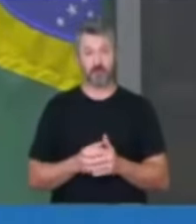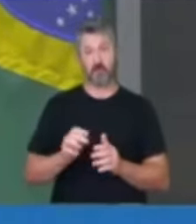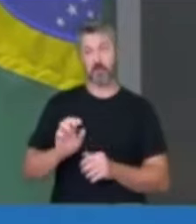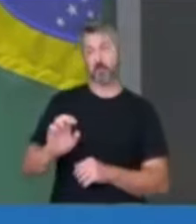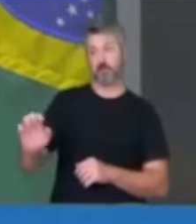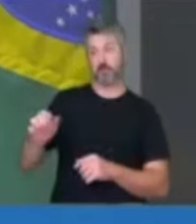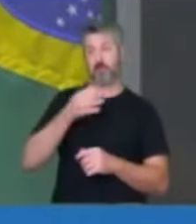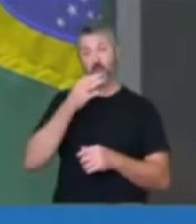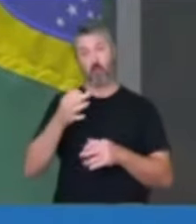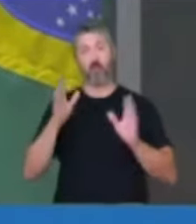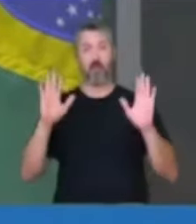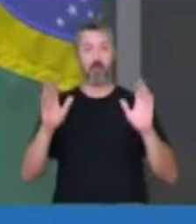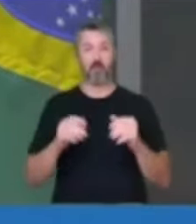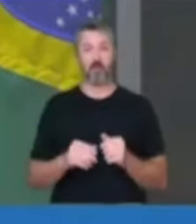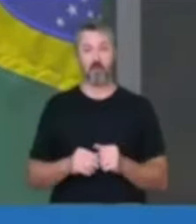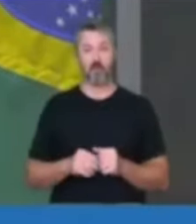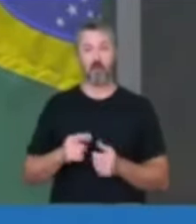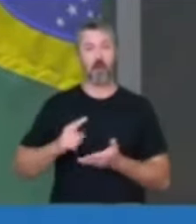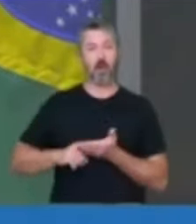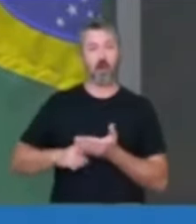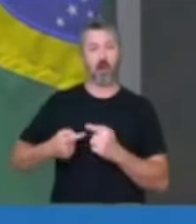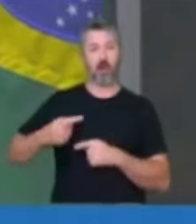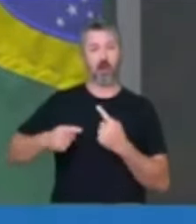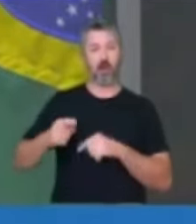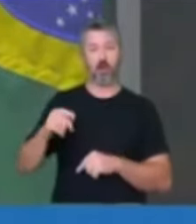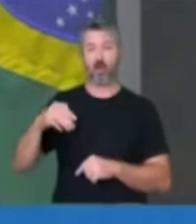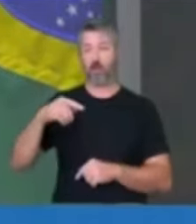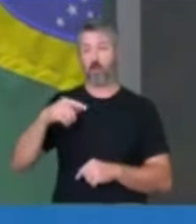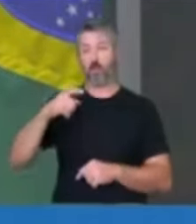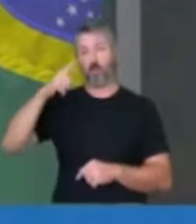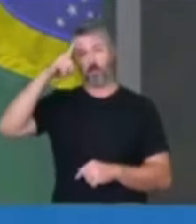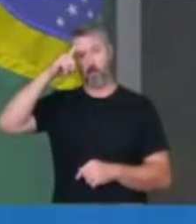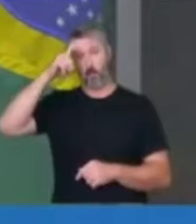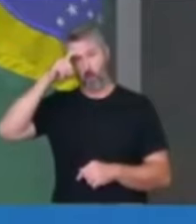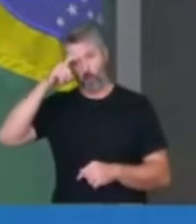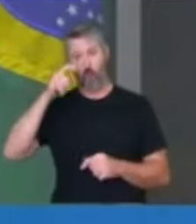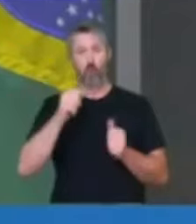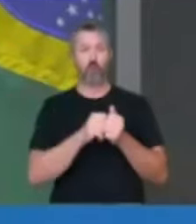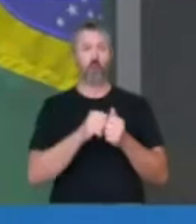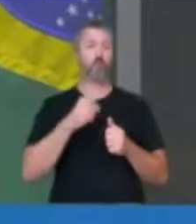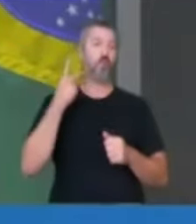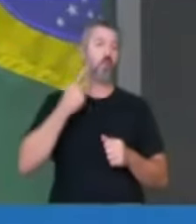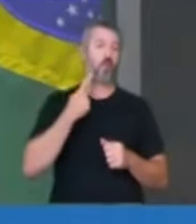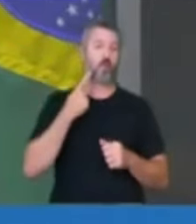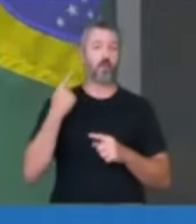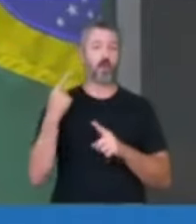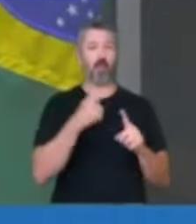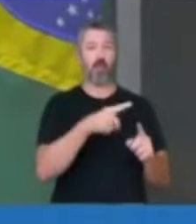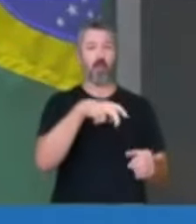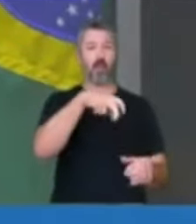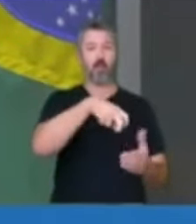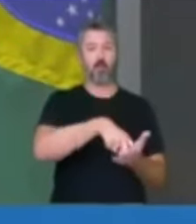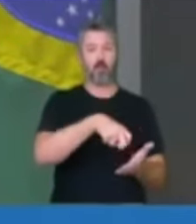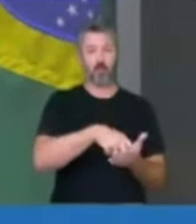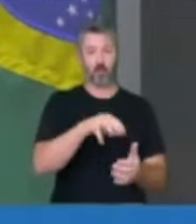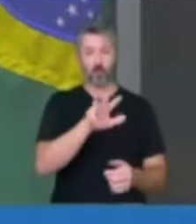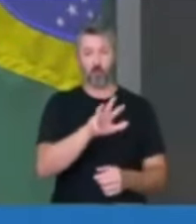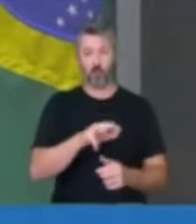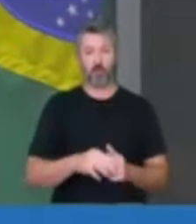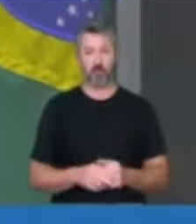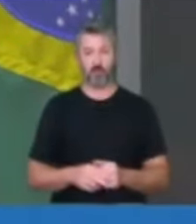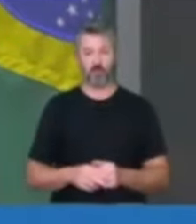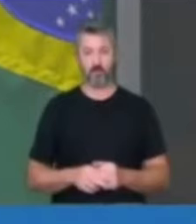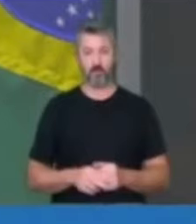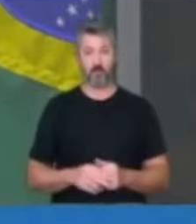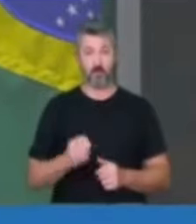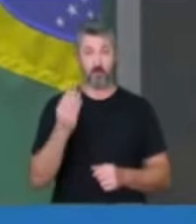argumentava isso era umio de Sérgio moro com Procuradores para condenar o Lula os bilhões